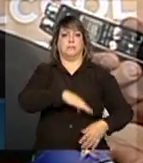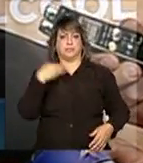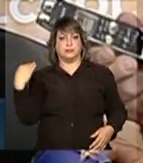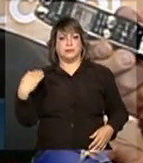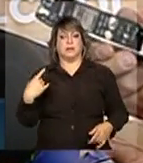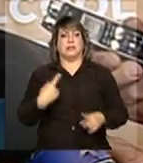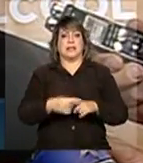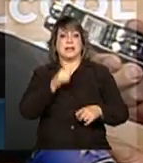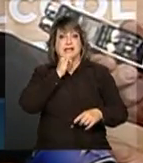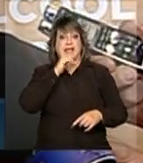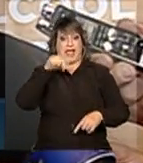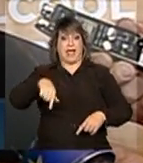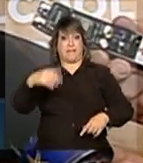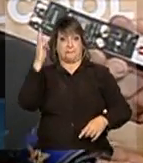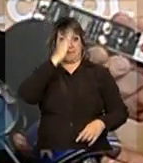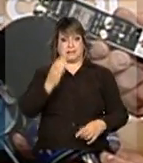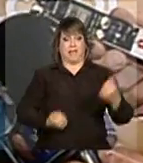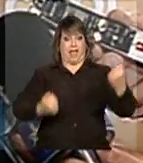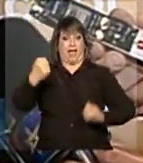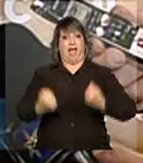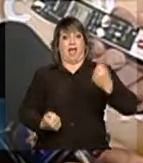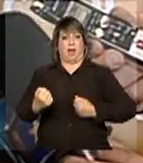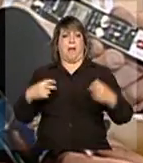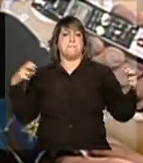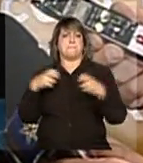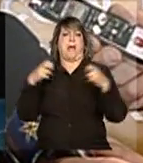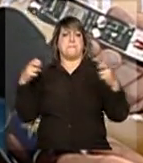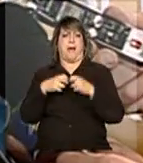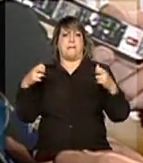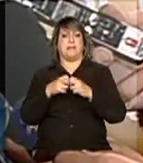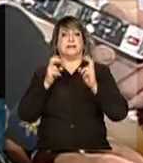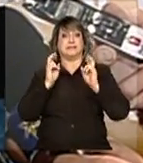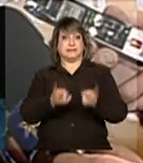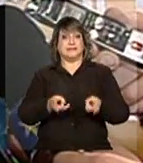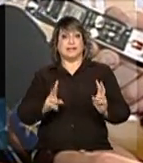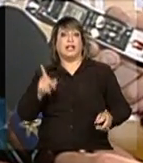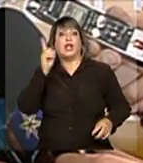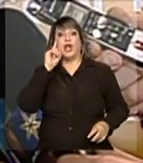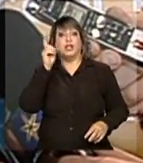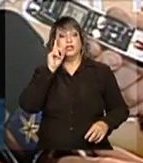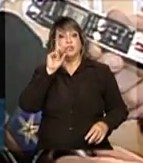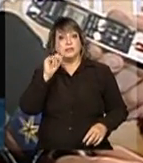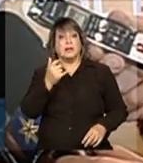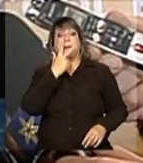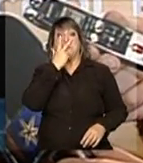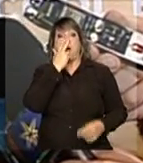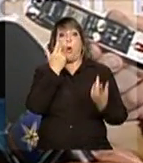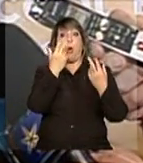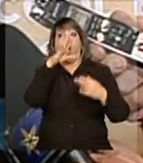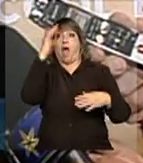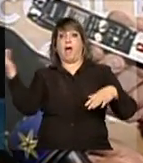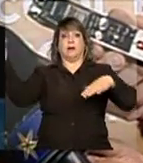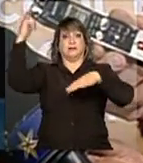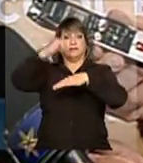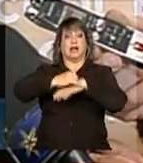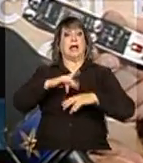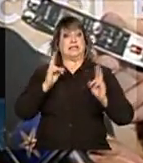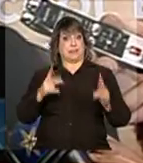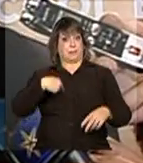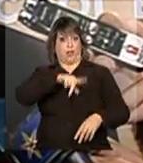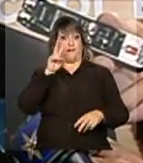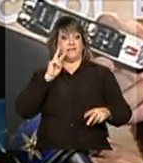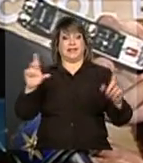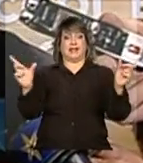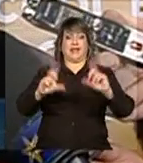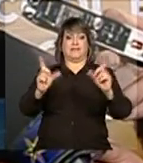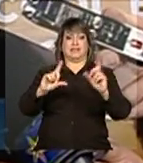trânsito, representam um Boeing 737, um A320, que foi o último acidente que nós tivemos